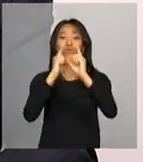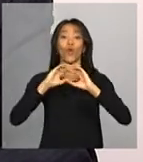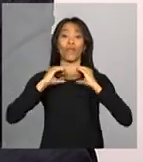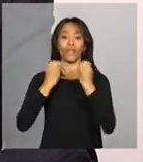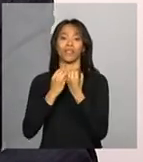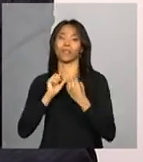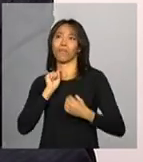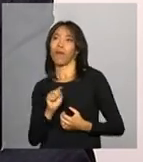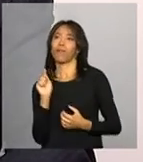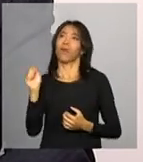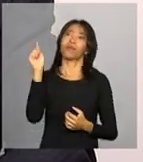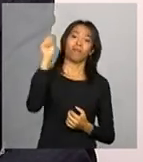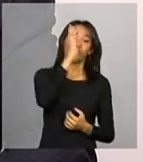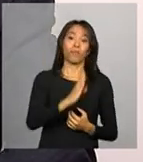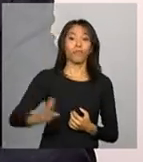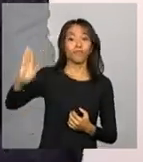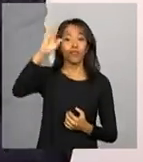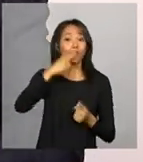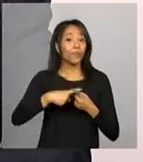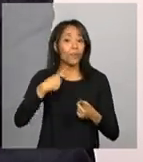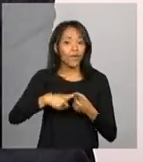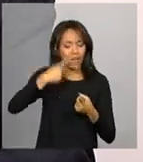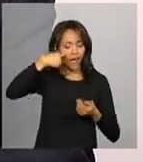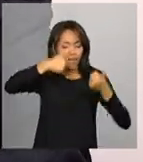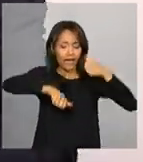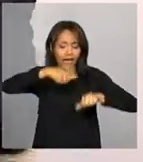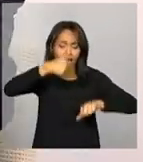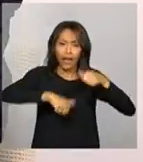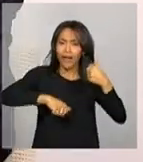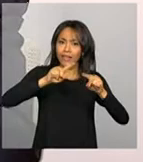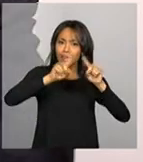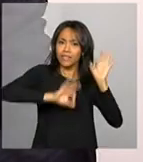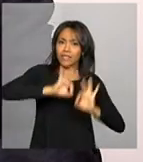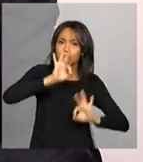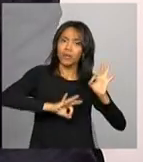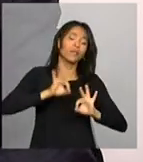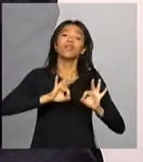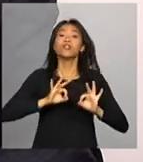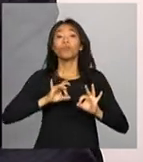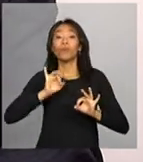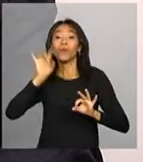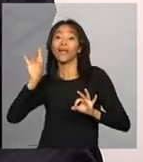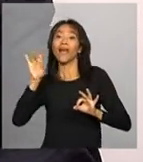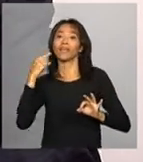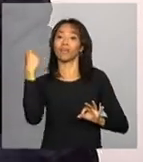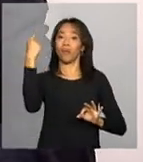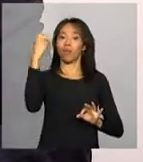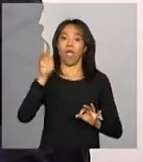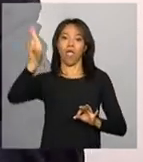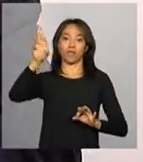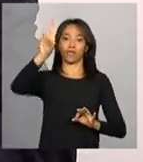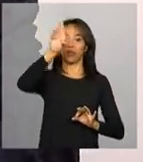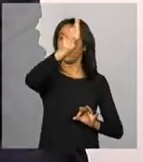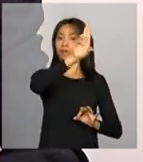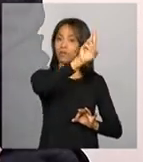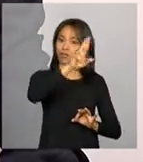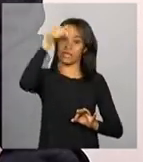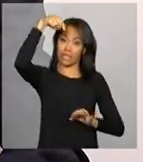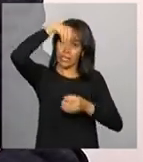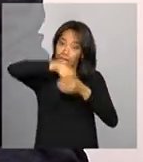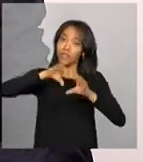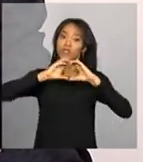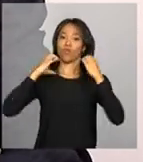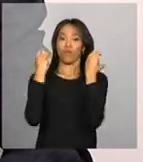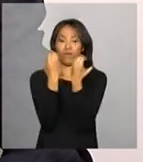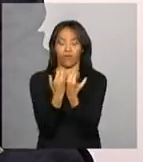metas elas também estão sendo analisadas pela população em geral nas representatividades que tem nas conferências então para além dessas metas